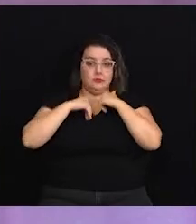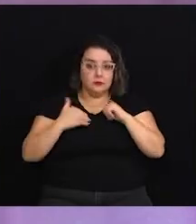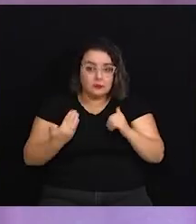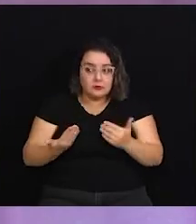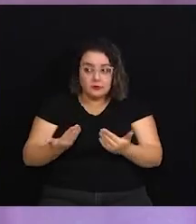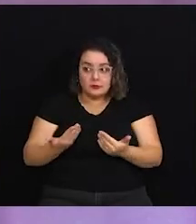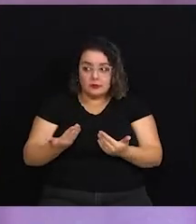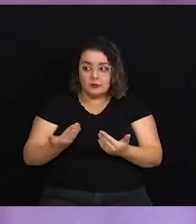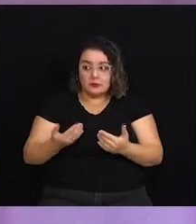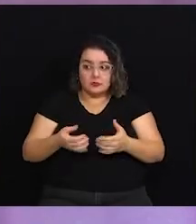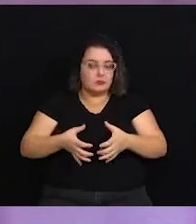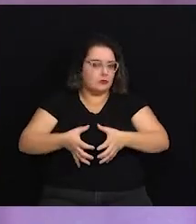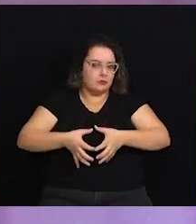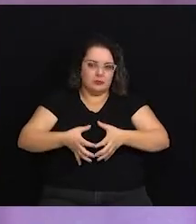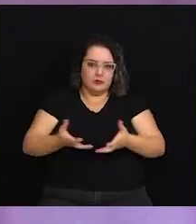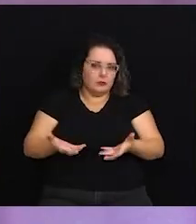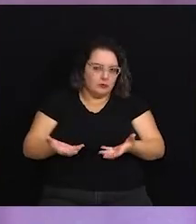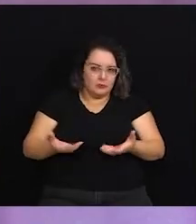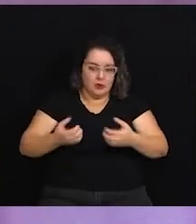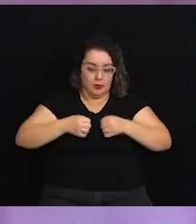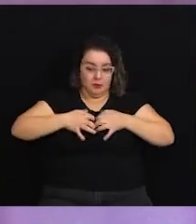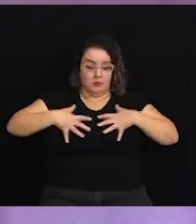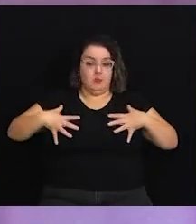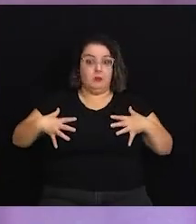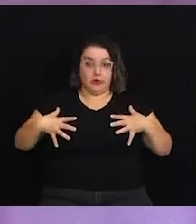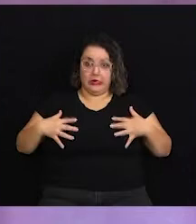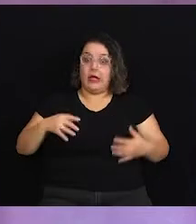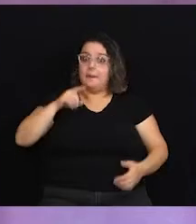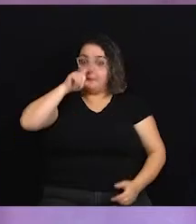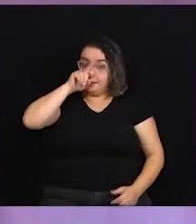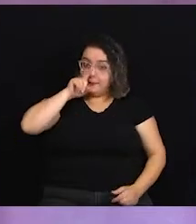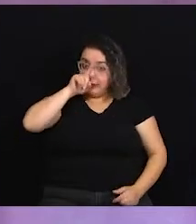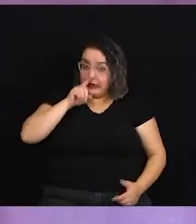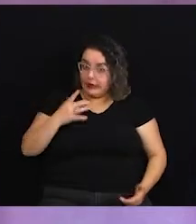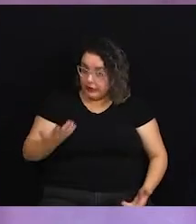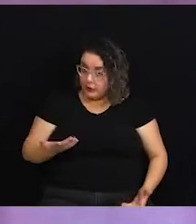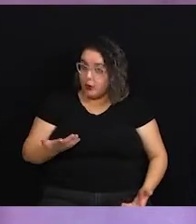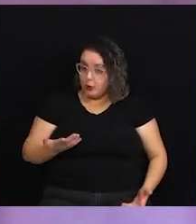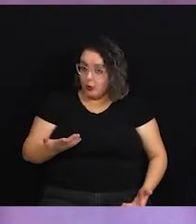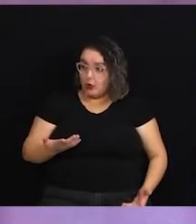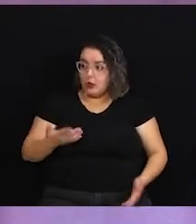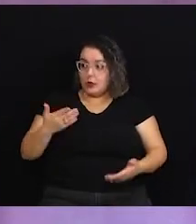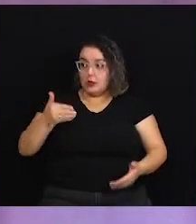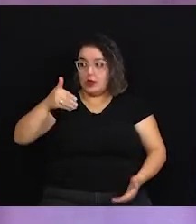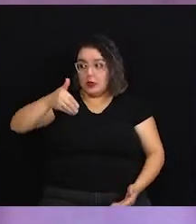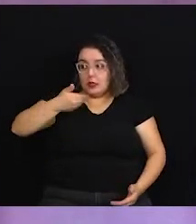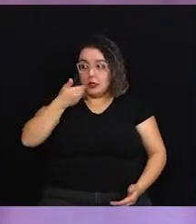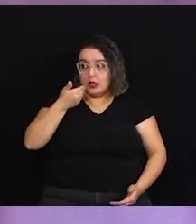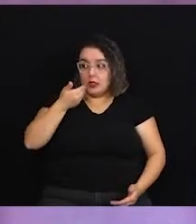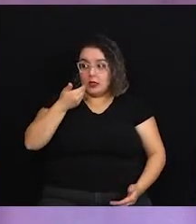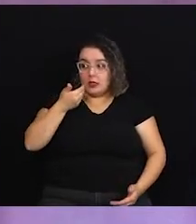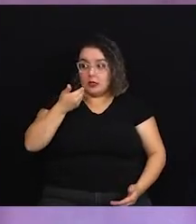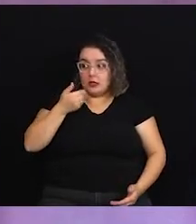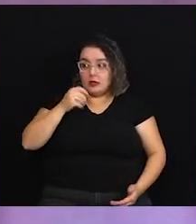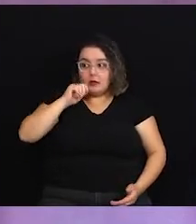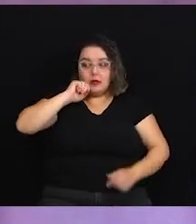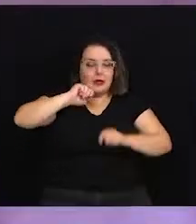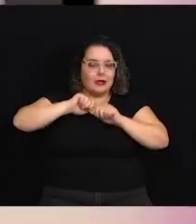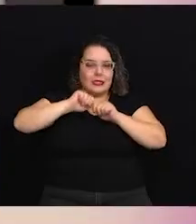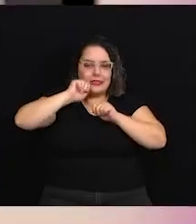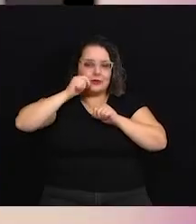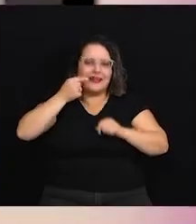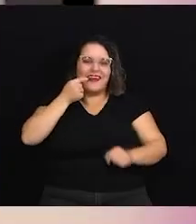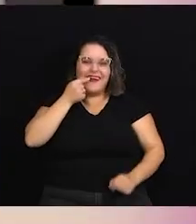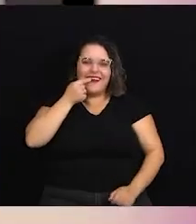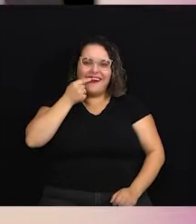para o estômago vou para pulmão chefe não é perigosíssimo e a colher que que acontece vai arrancar um dente